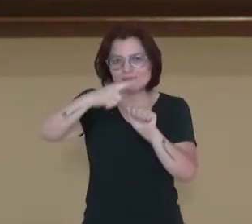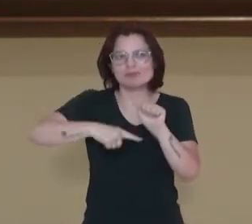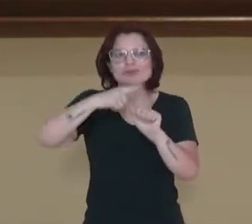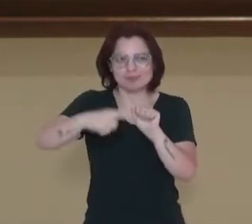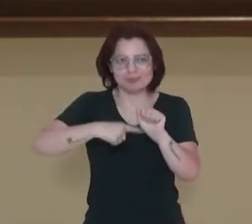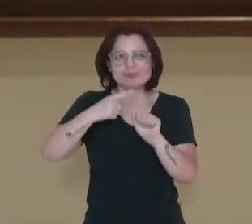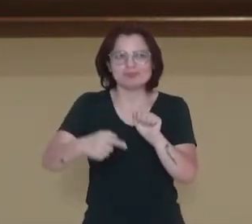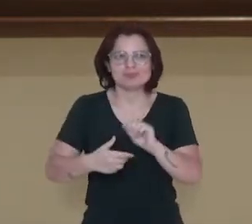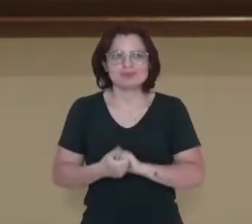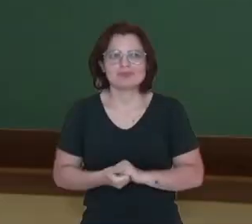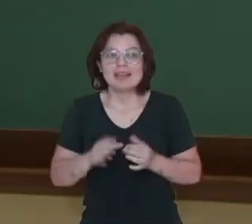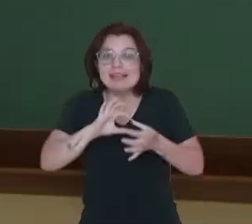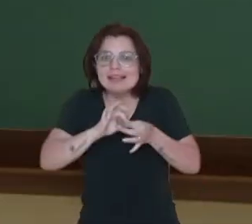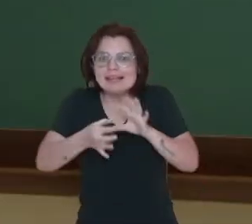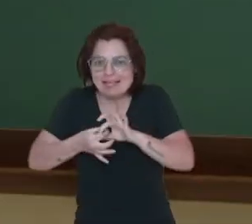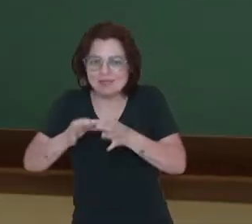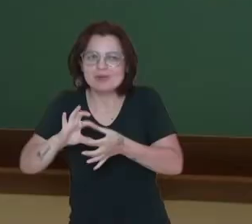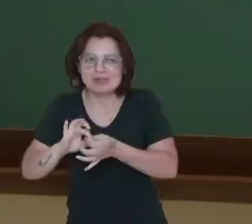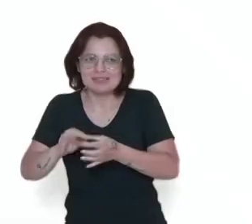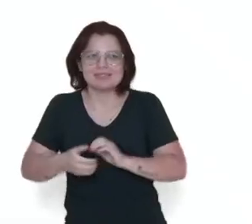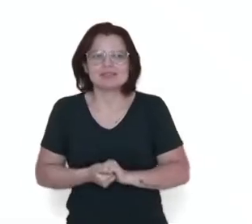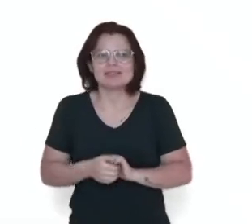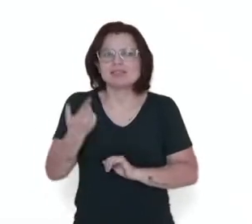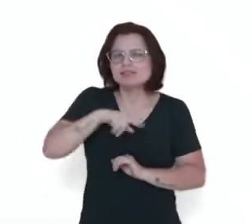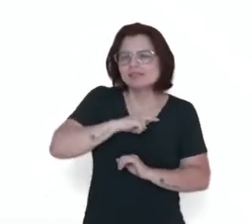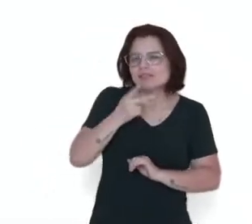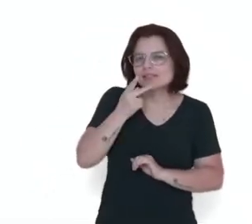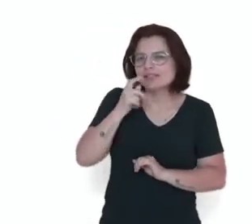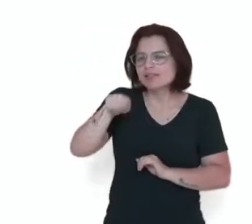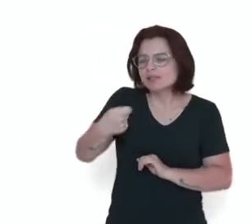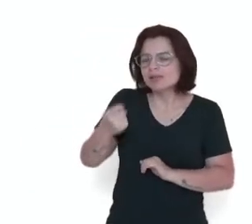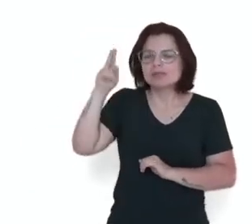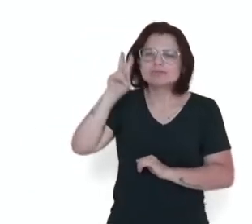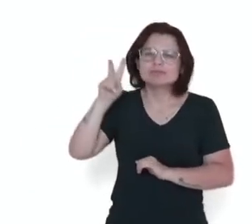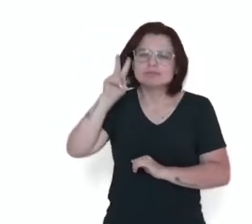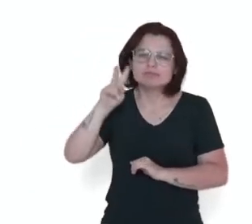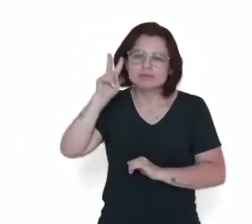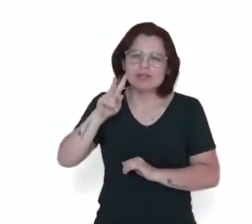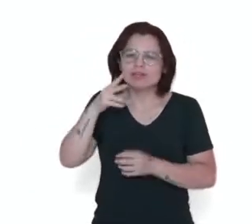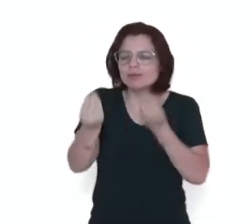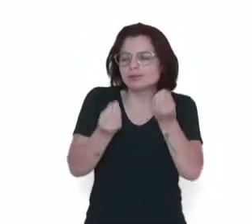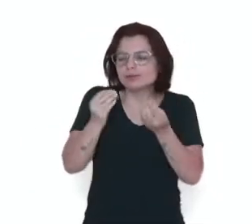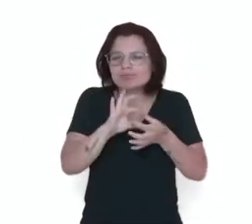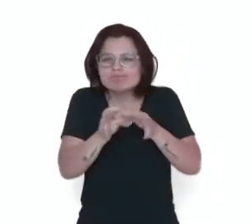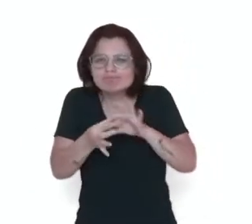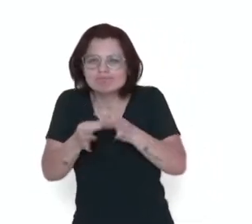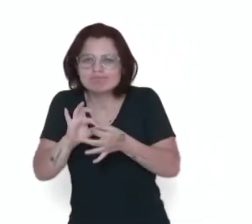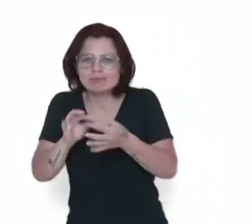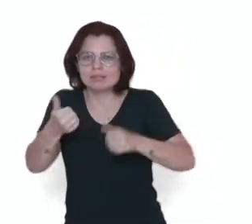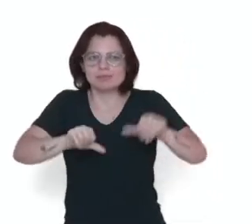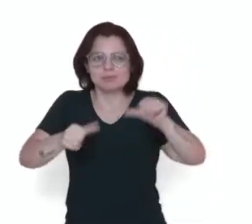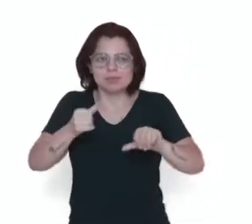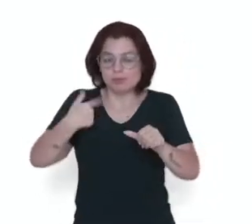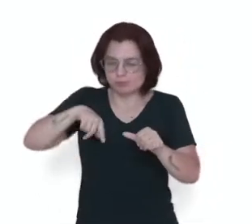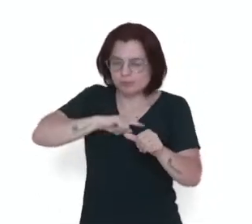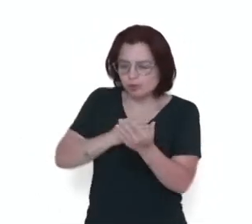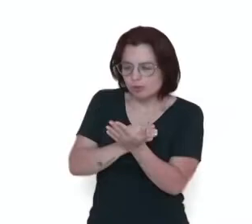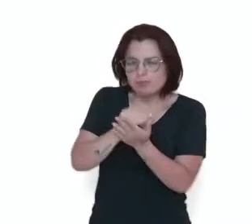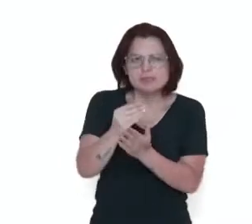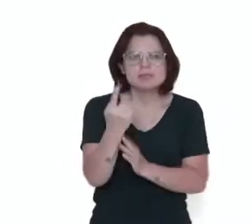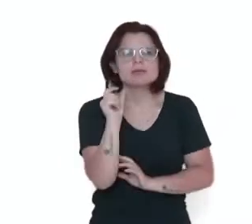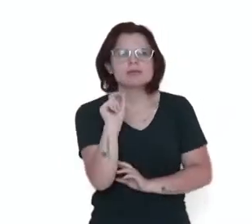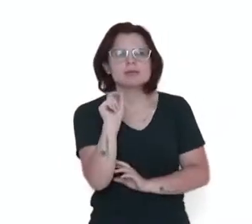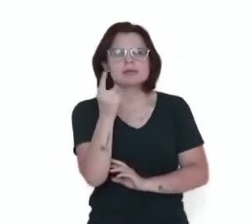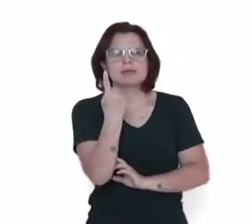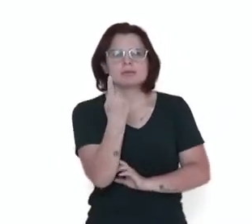Então, a gente vai começar falando um histórico a respeito das ligações químicas. Então, a gente começa aqui no ano de 1808, falando sobre